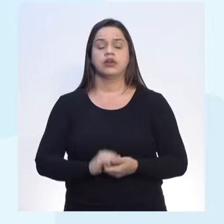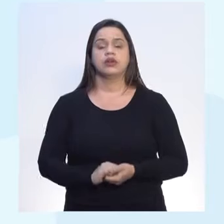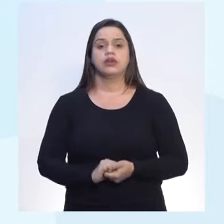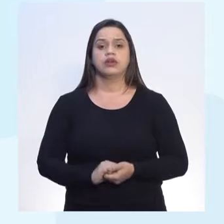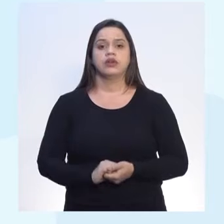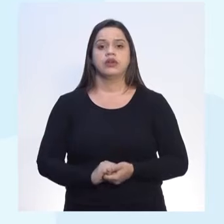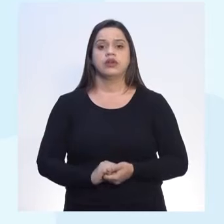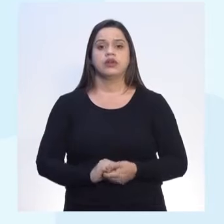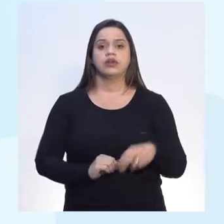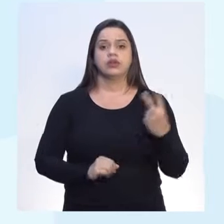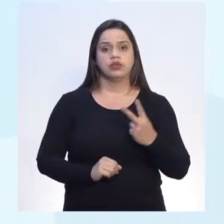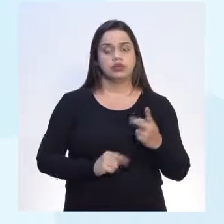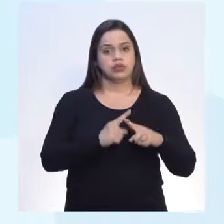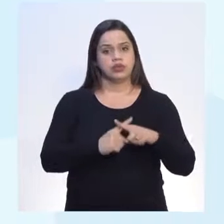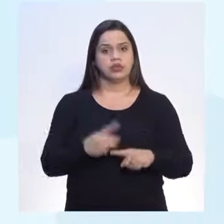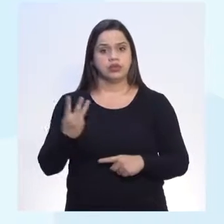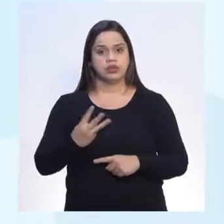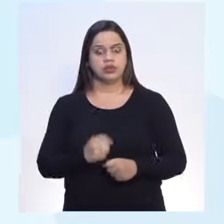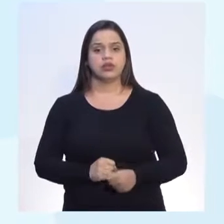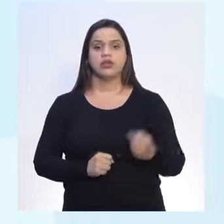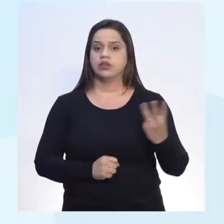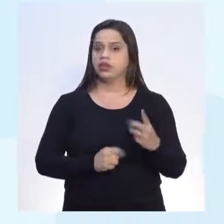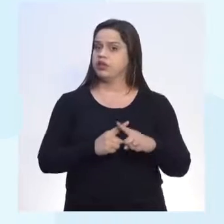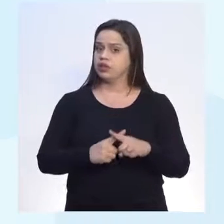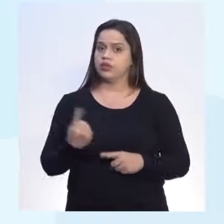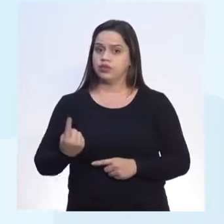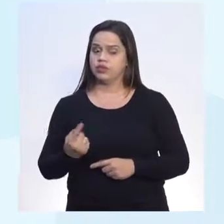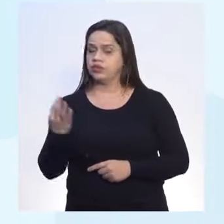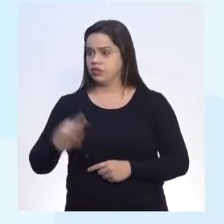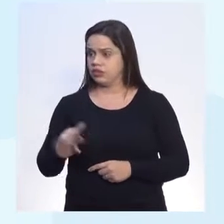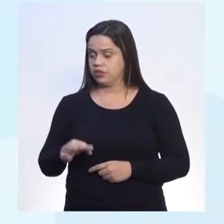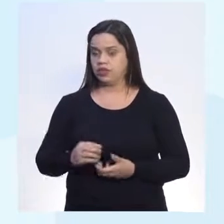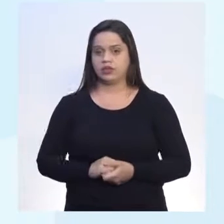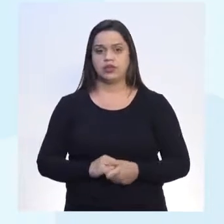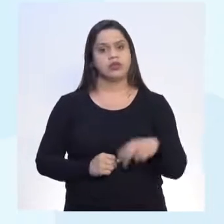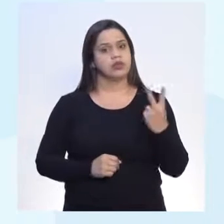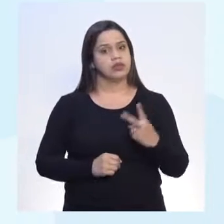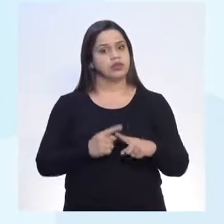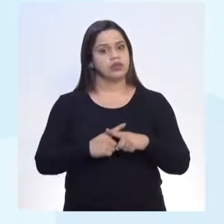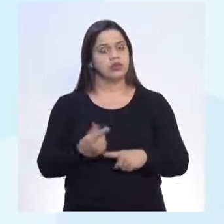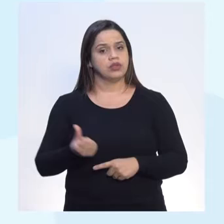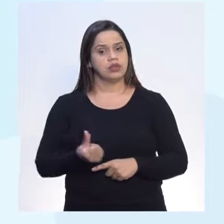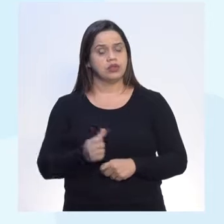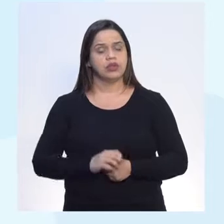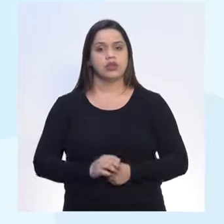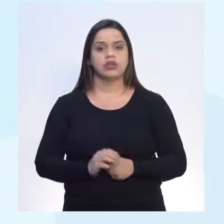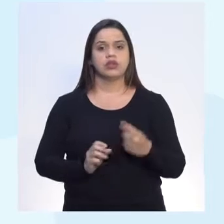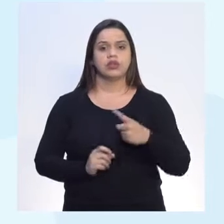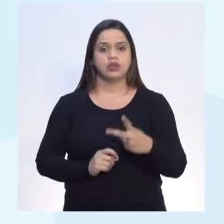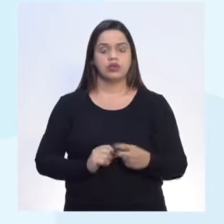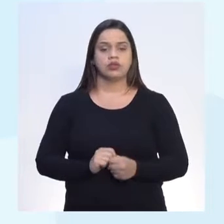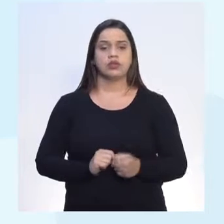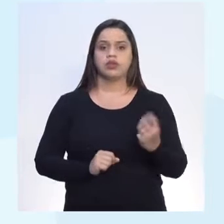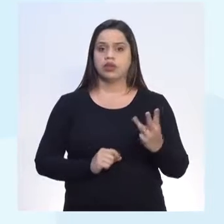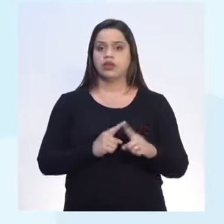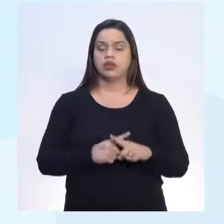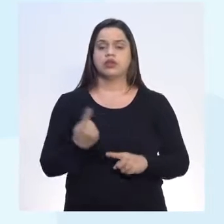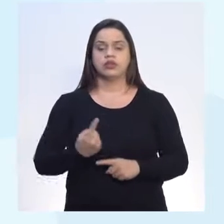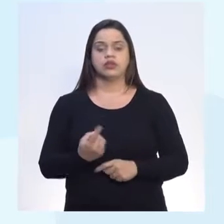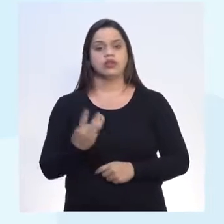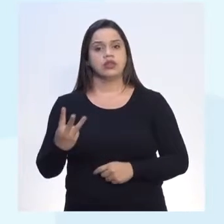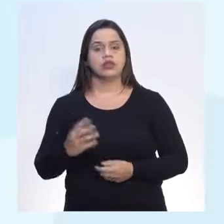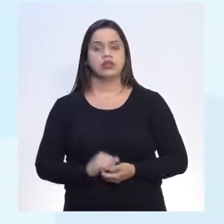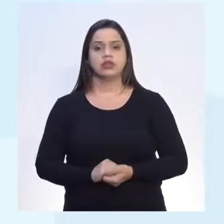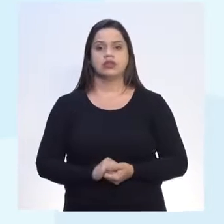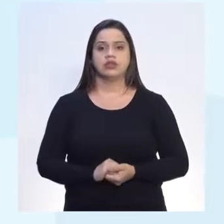6 e 3 vezes 1. Legal. Certo? Sim. E 2 vezes 6 é 12, 3 vezes 1 é 3. No